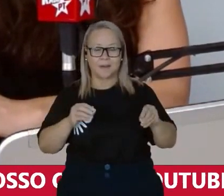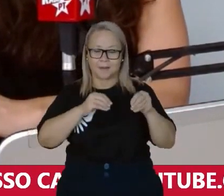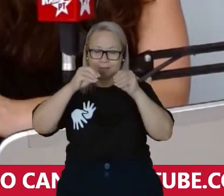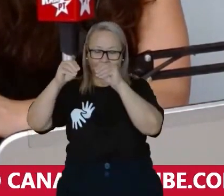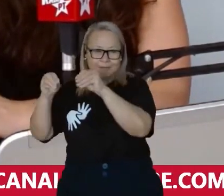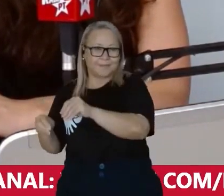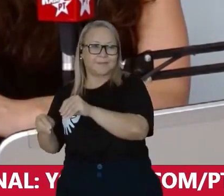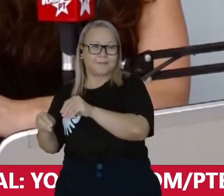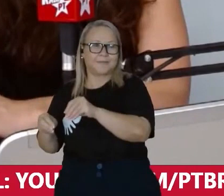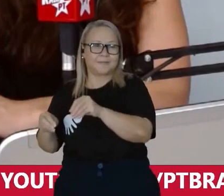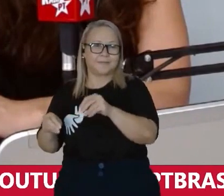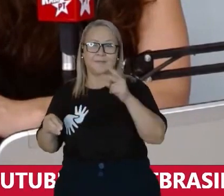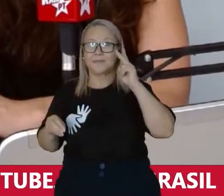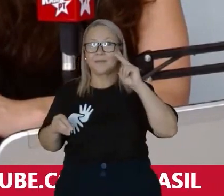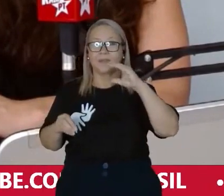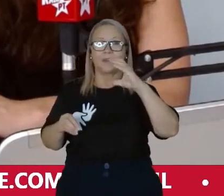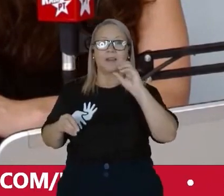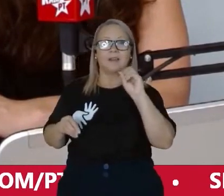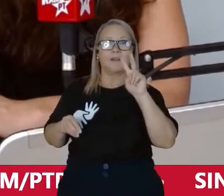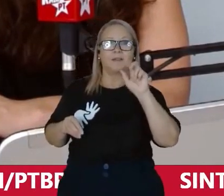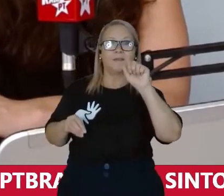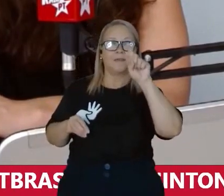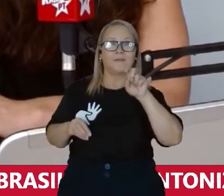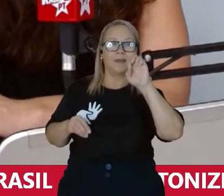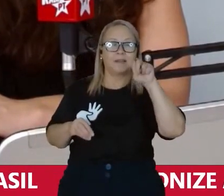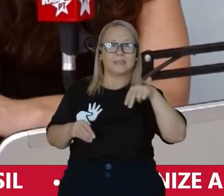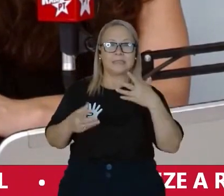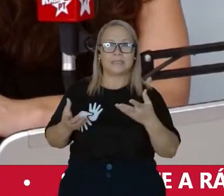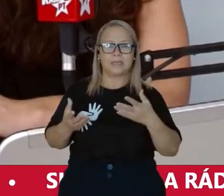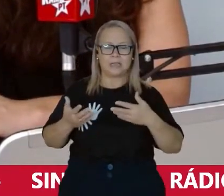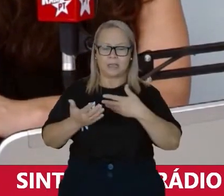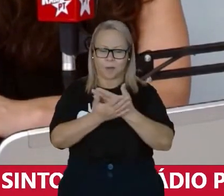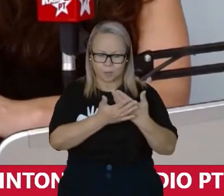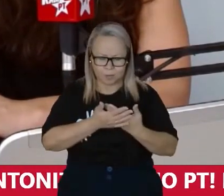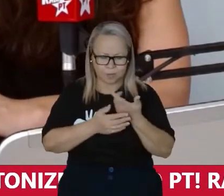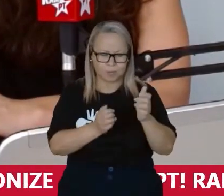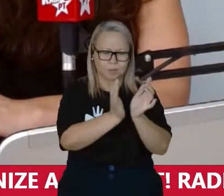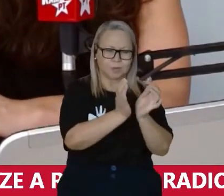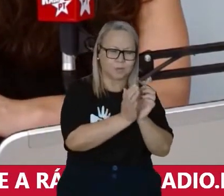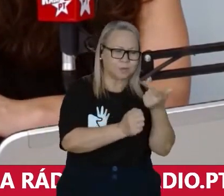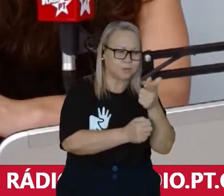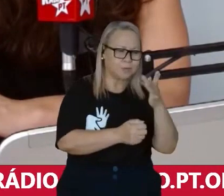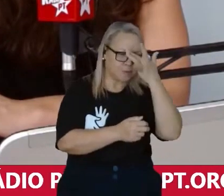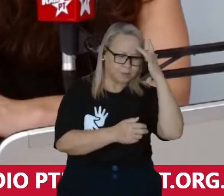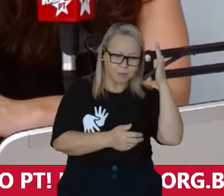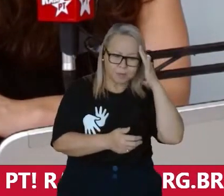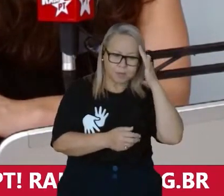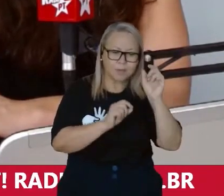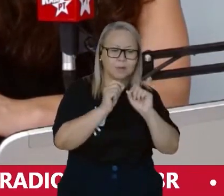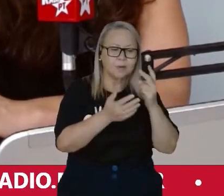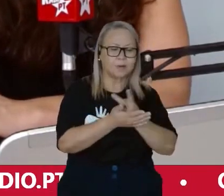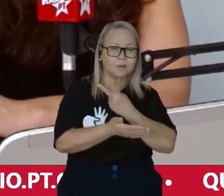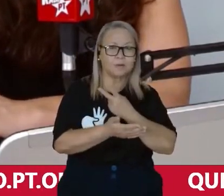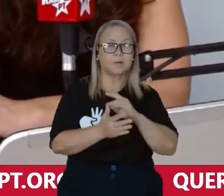Assim, a história da Covaxin estava completamente fora do meu radar e eu me debrucei junto com outras pessoas para tentar entender o que estava acontecendo ali. A CPI